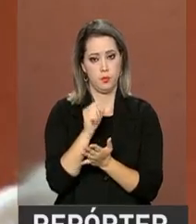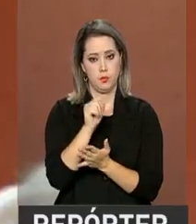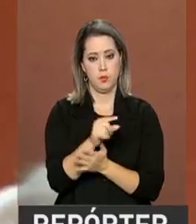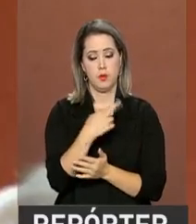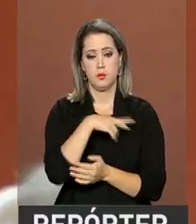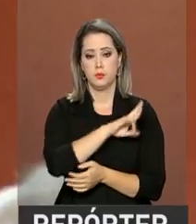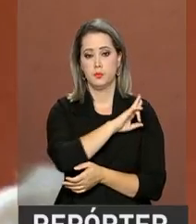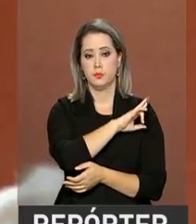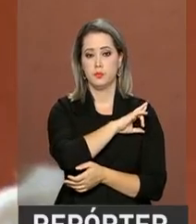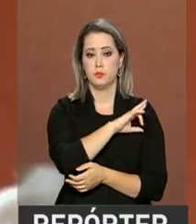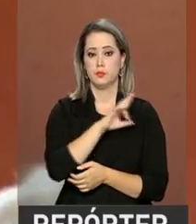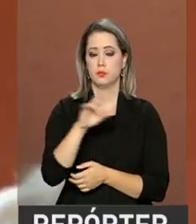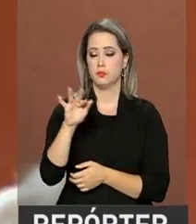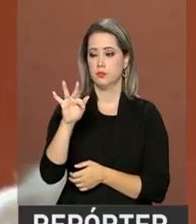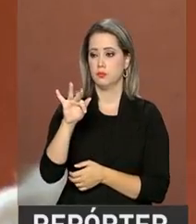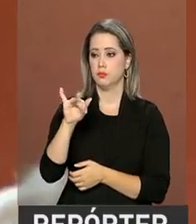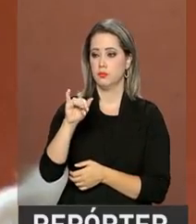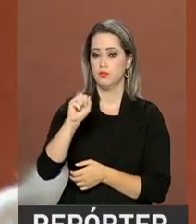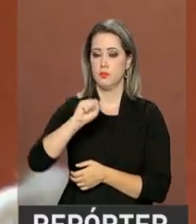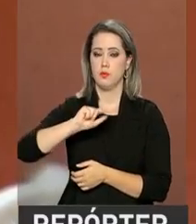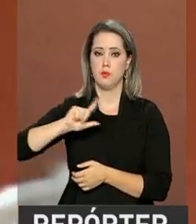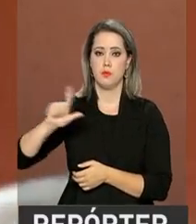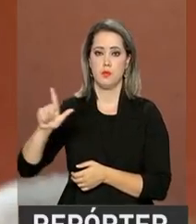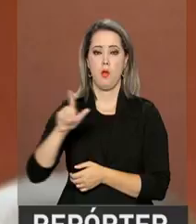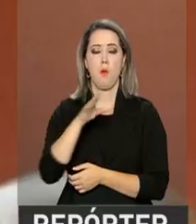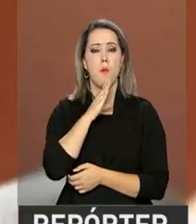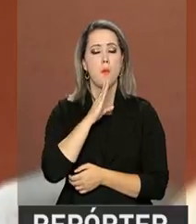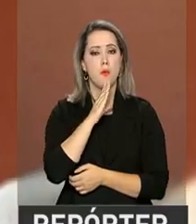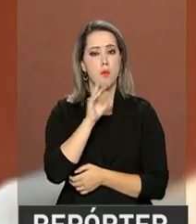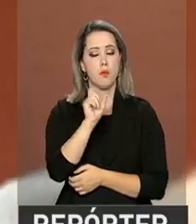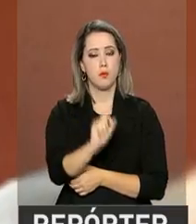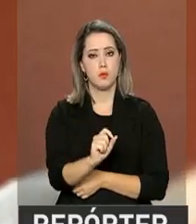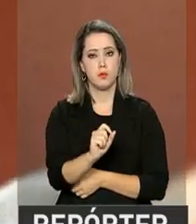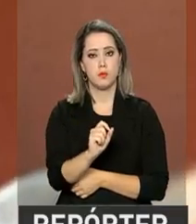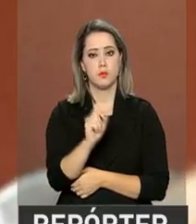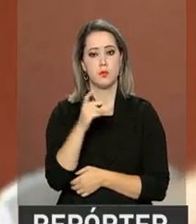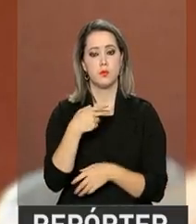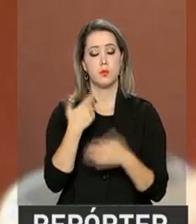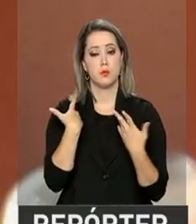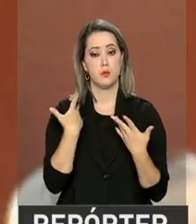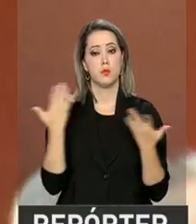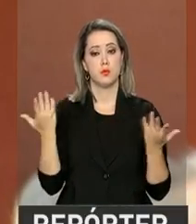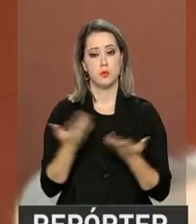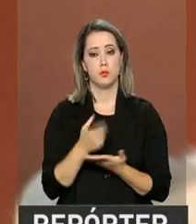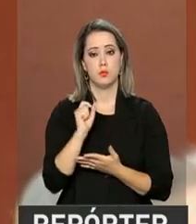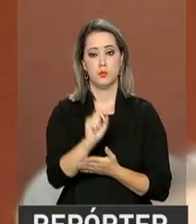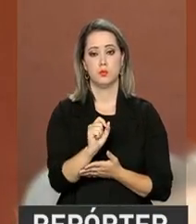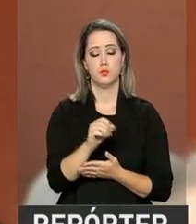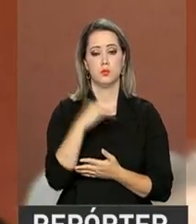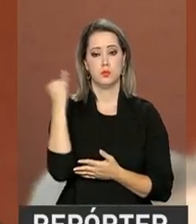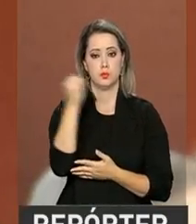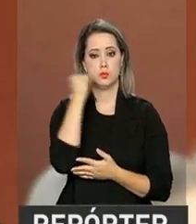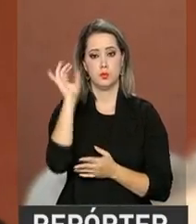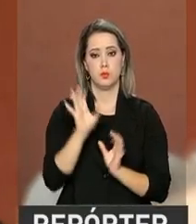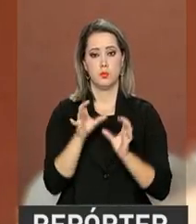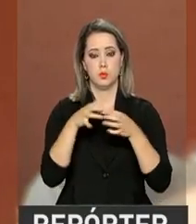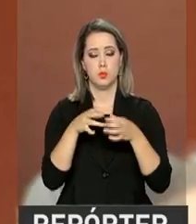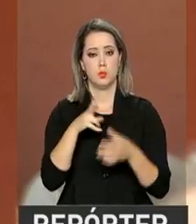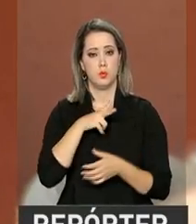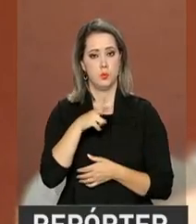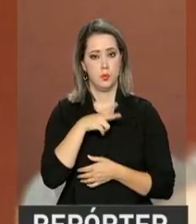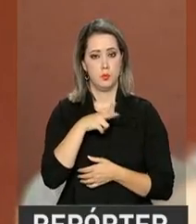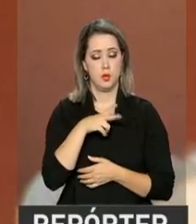responsabilidade fiscal e o reconhecimento do portal globalismo do setor privado